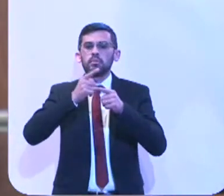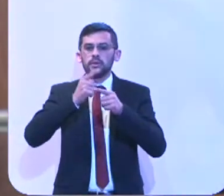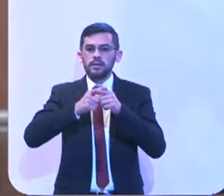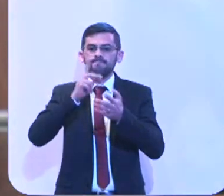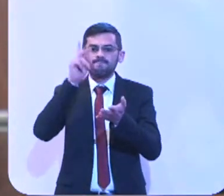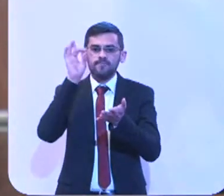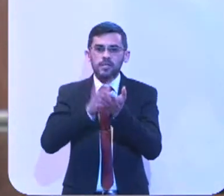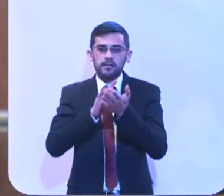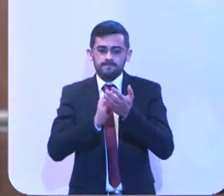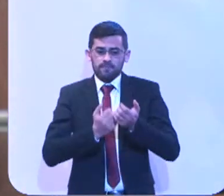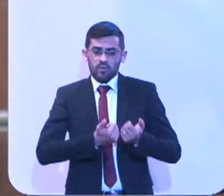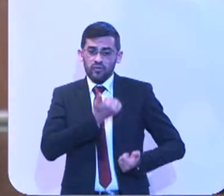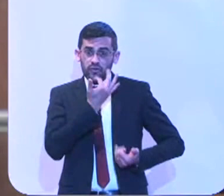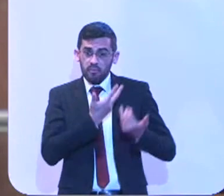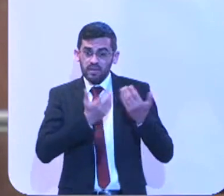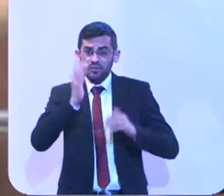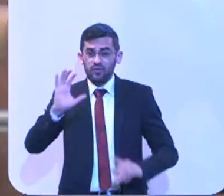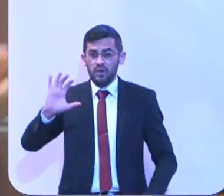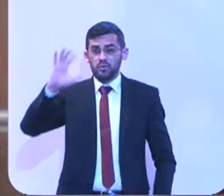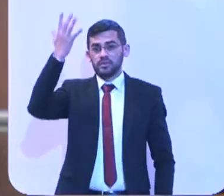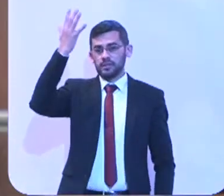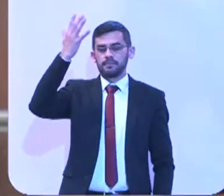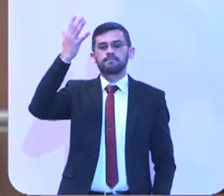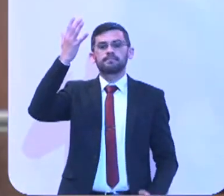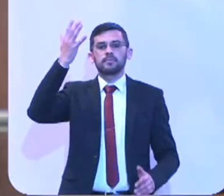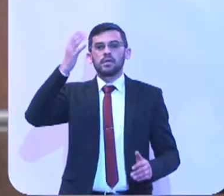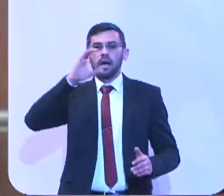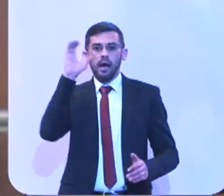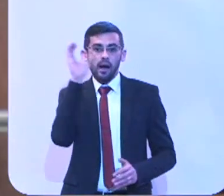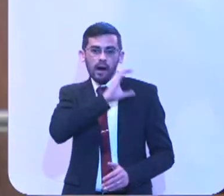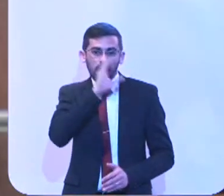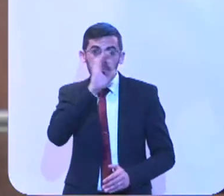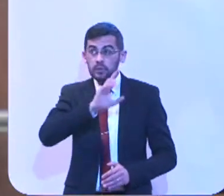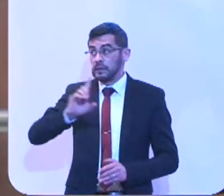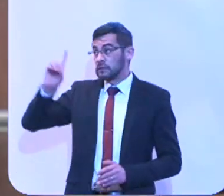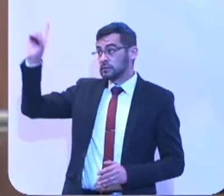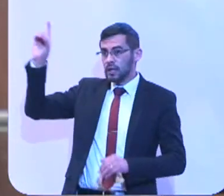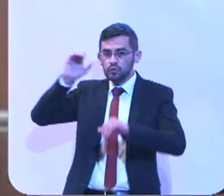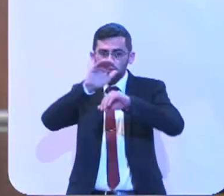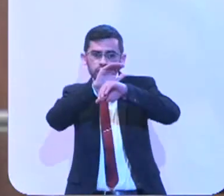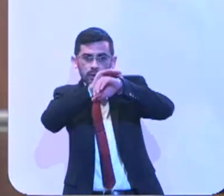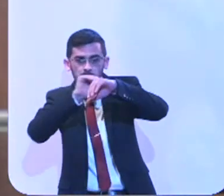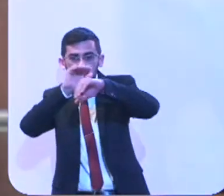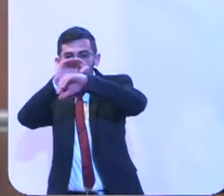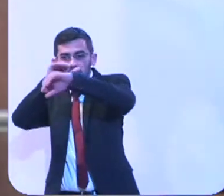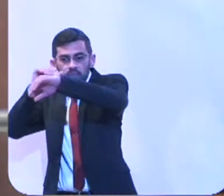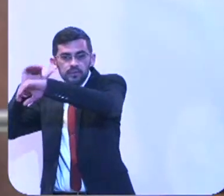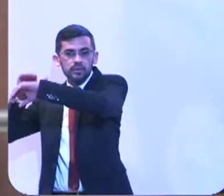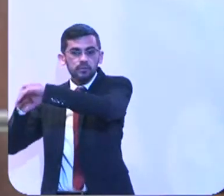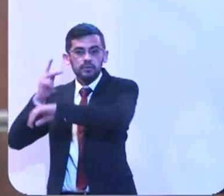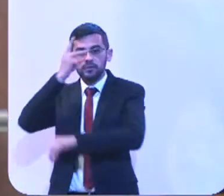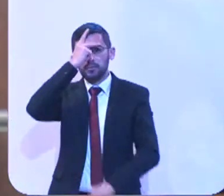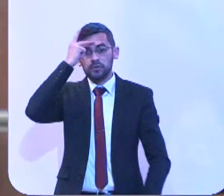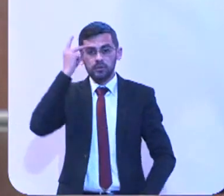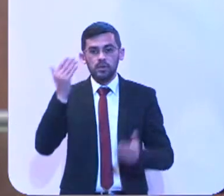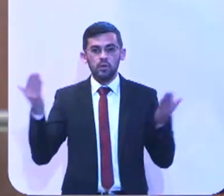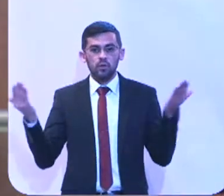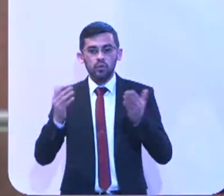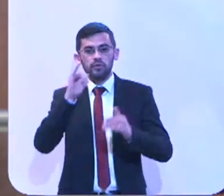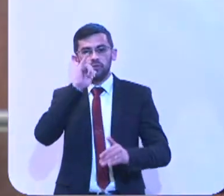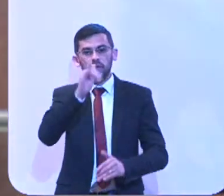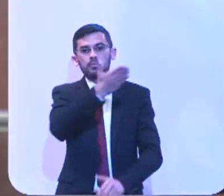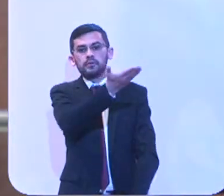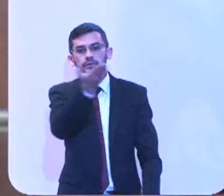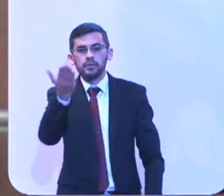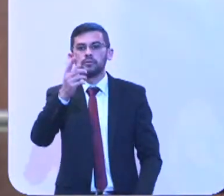grande avivamento vai acontecer nos próximos dias. Deus está levantando um exército. E hoje eu vim dizer para